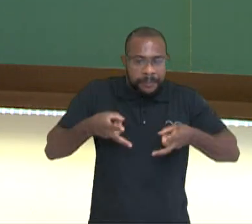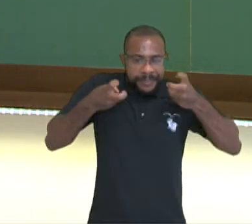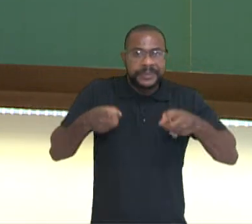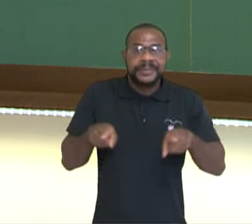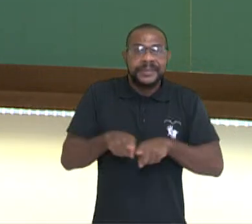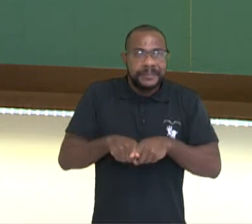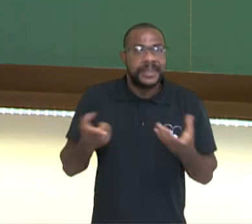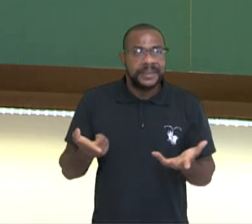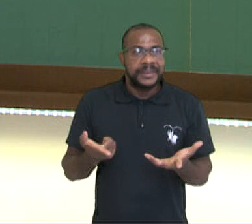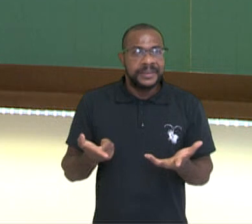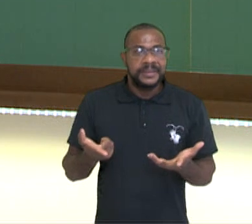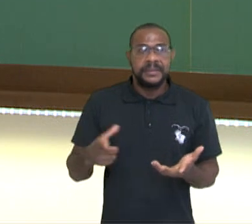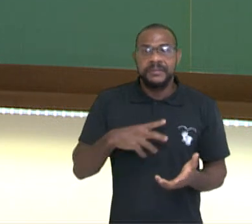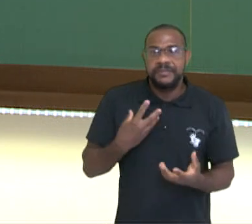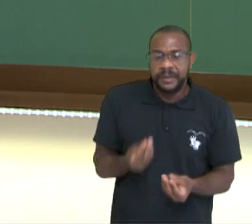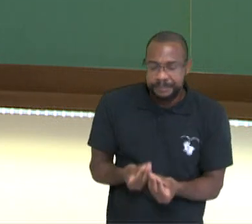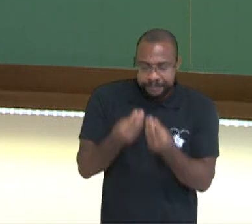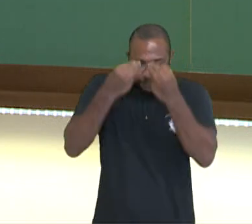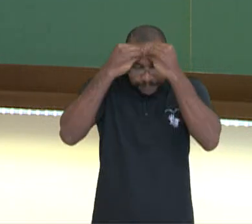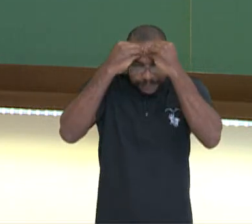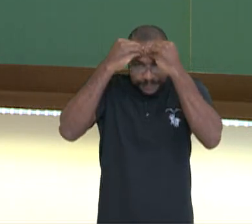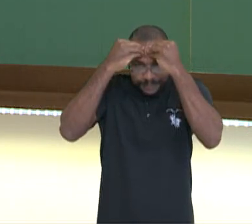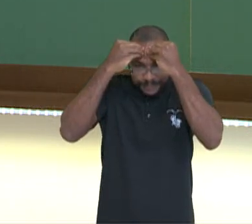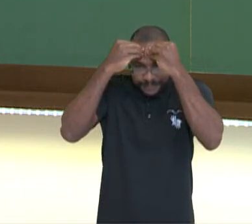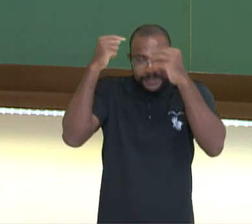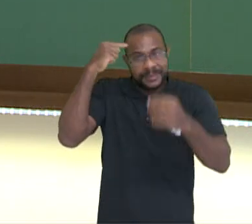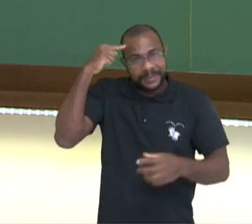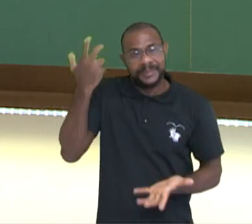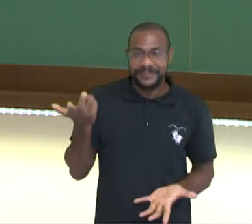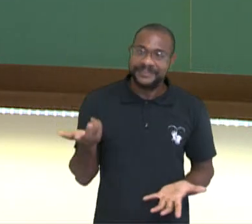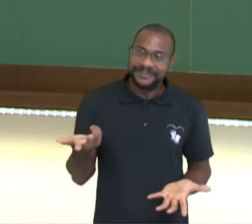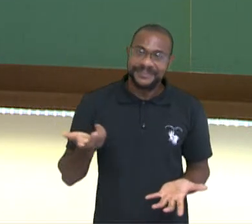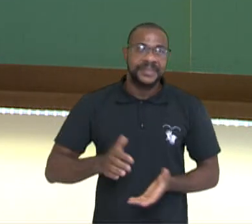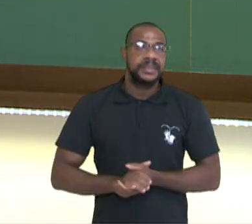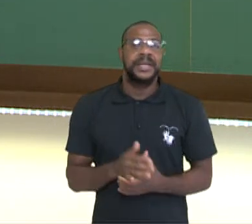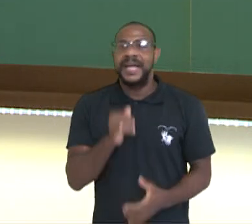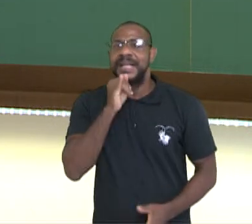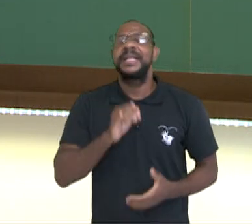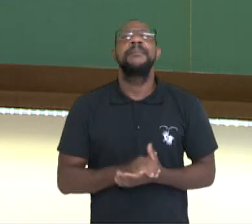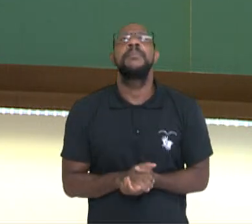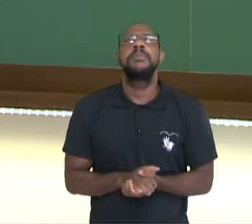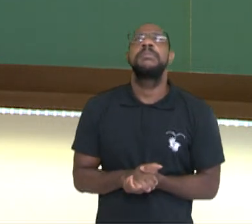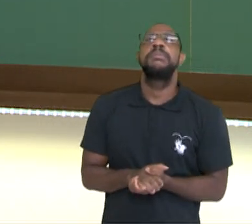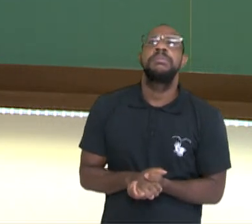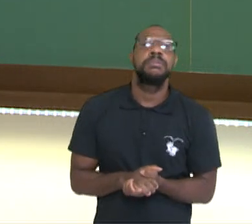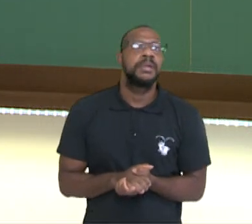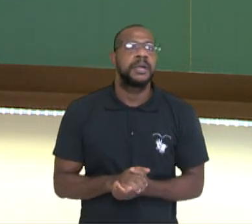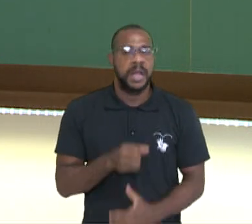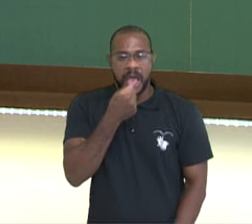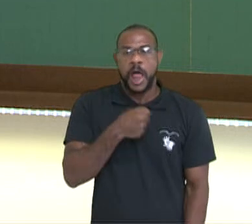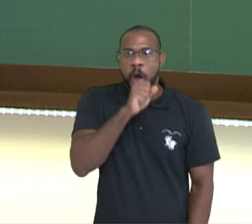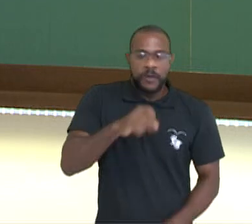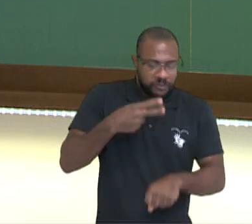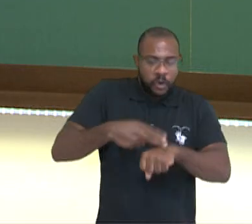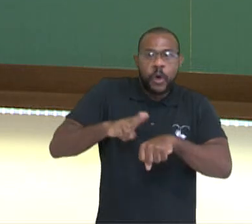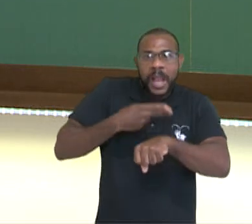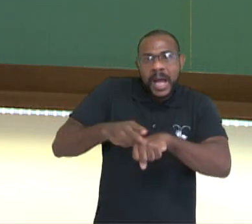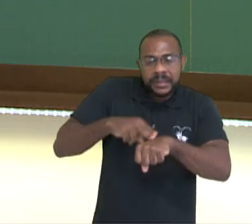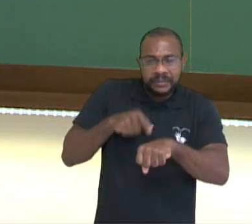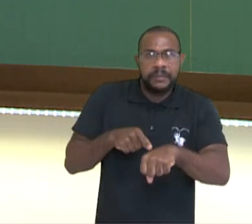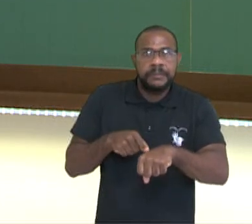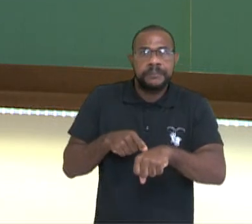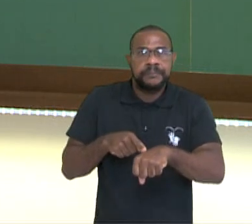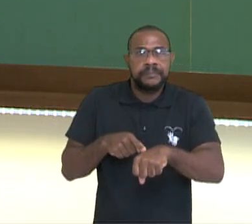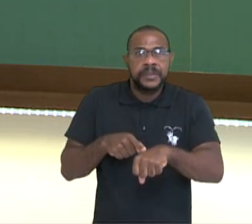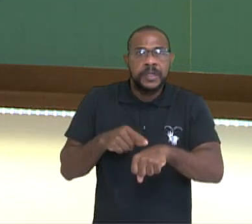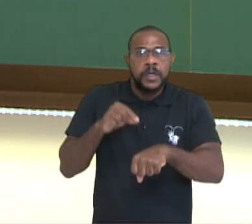ficar impresso na sua memória. Não é à toa que se eu falar, por exemplo, sorvete de chocolate, sorvete